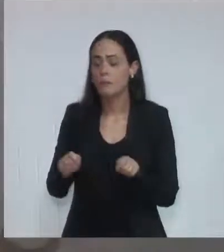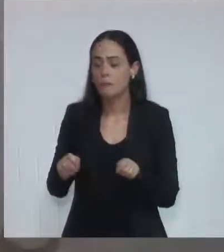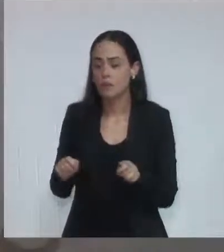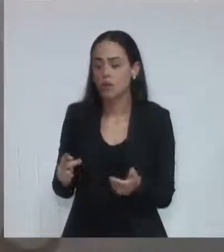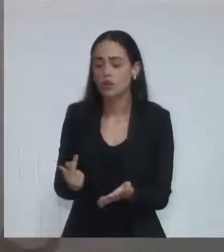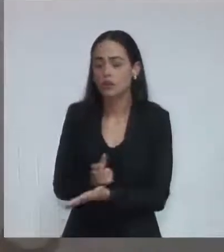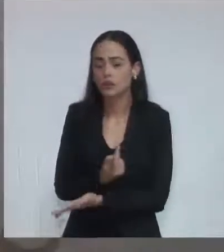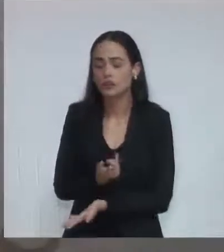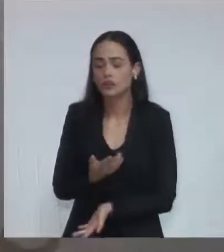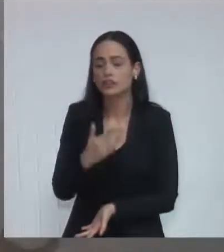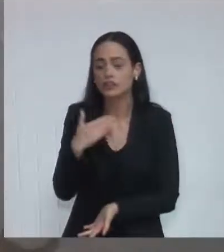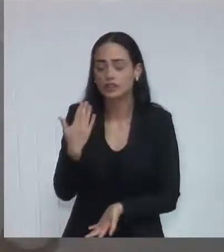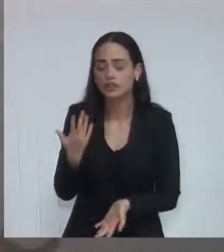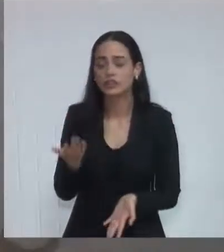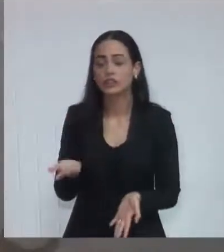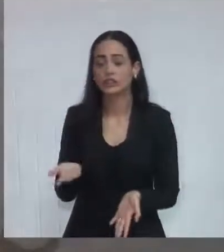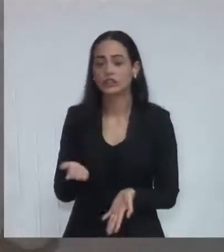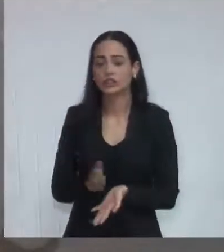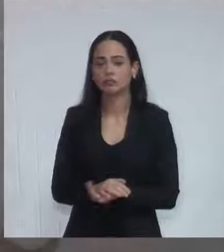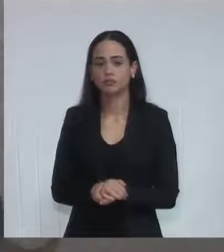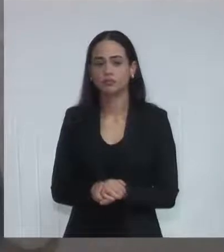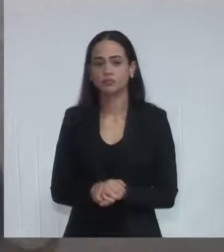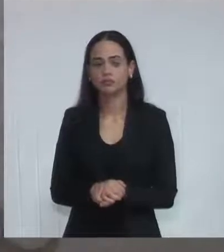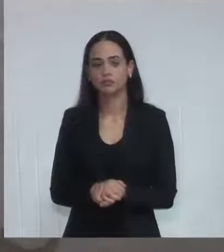vida do guarda municipal.